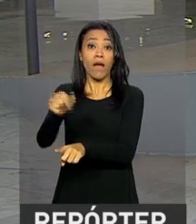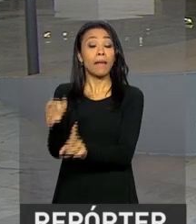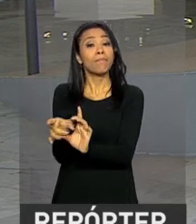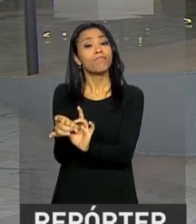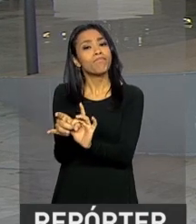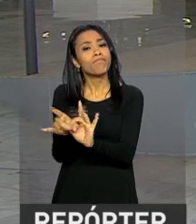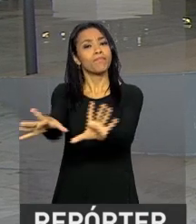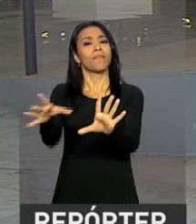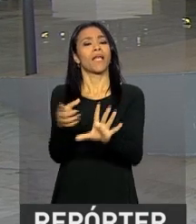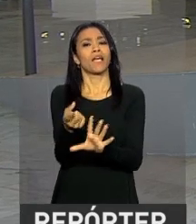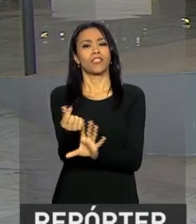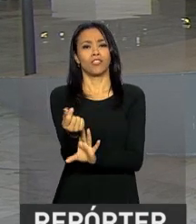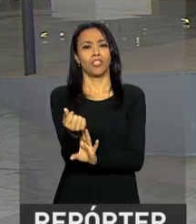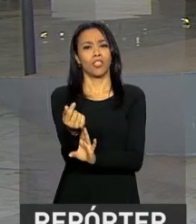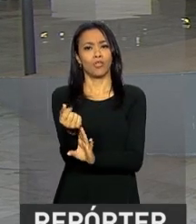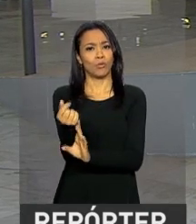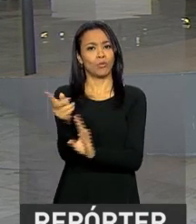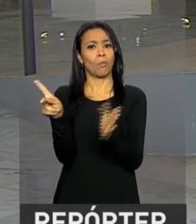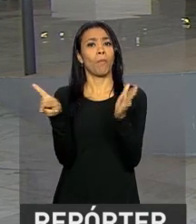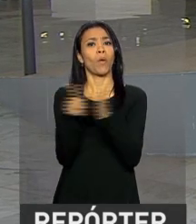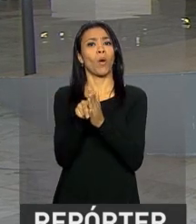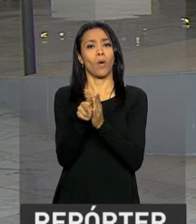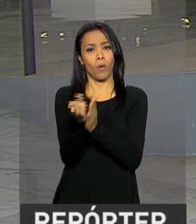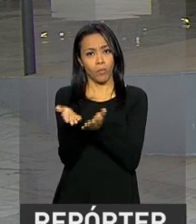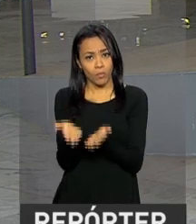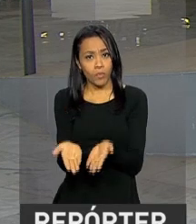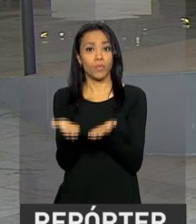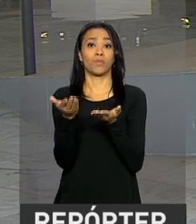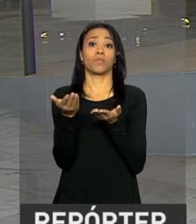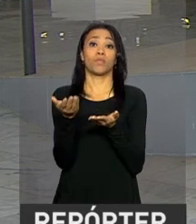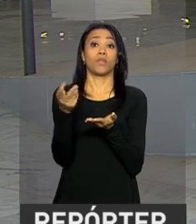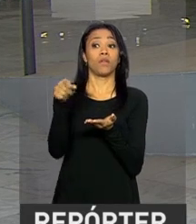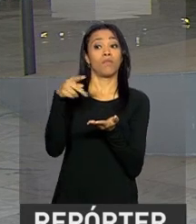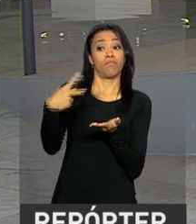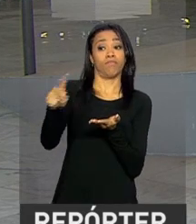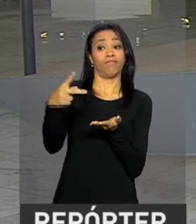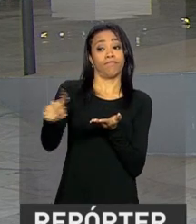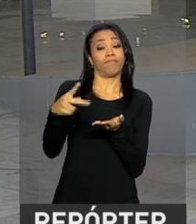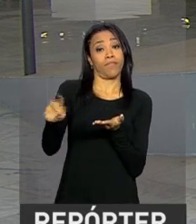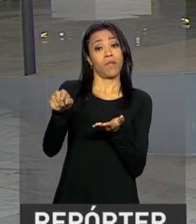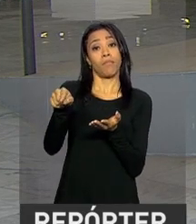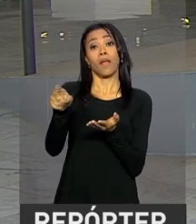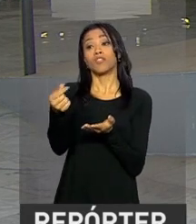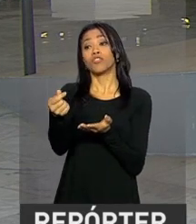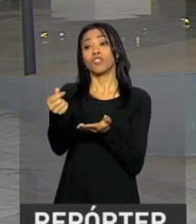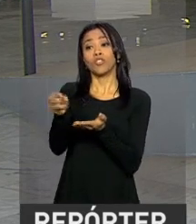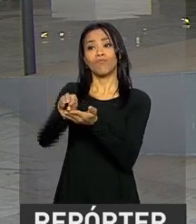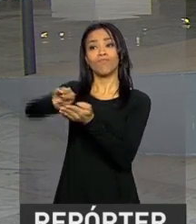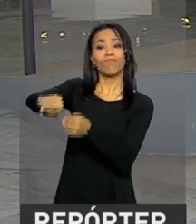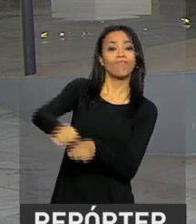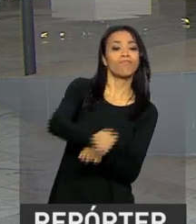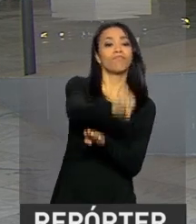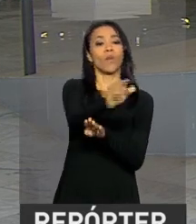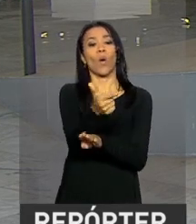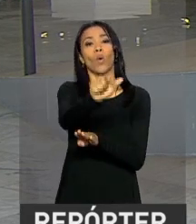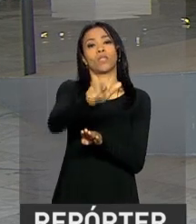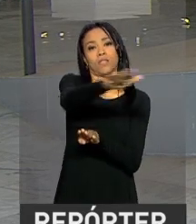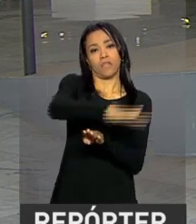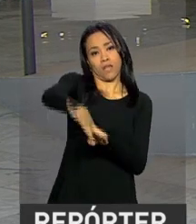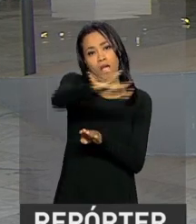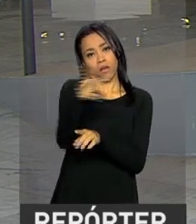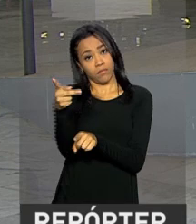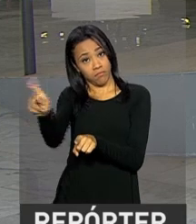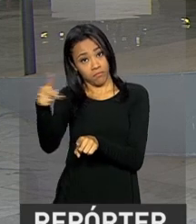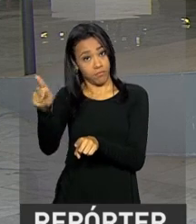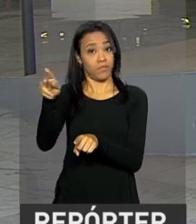permitir a liberação de recursos próprios do orçamento do Estado para remanejamento para outras áreas, inclusive, se for o caso,